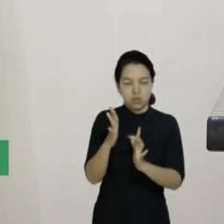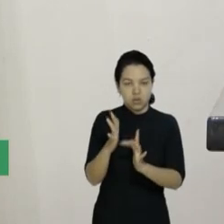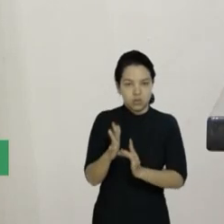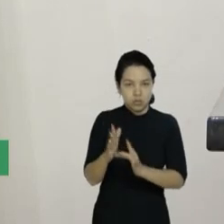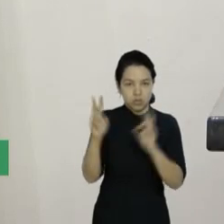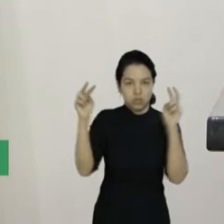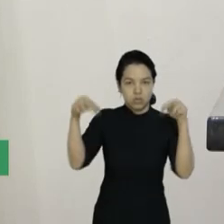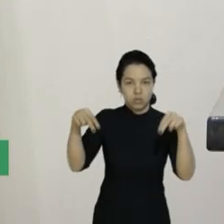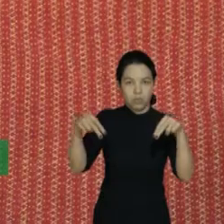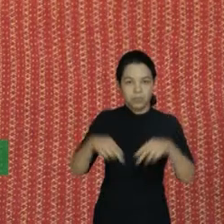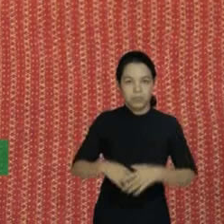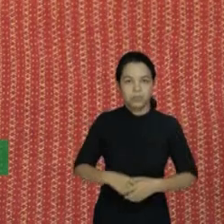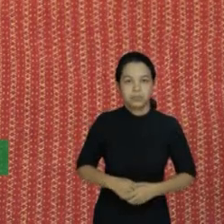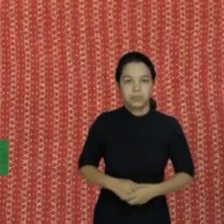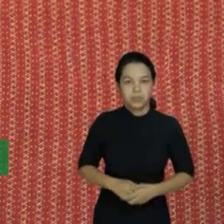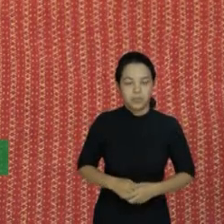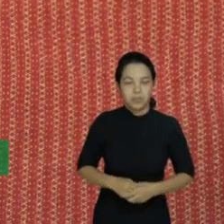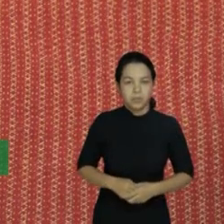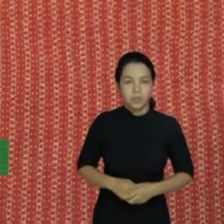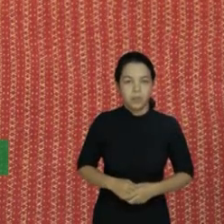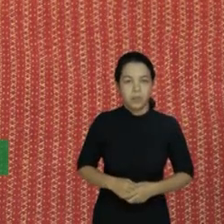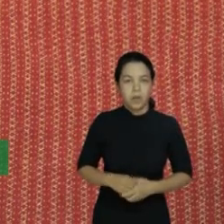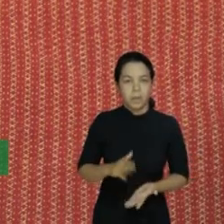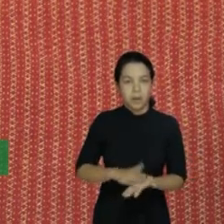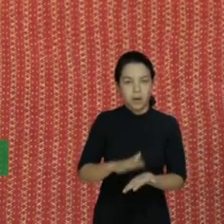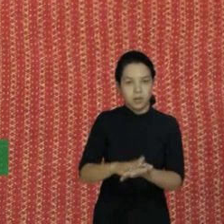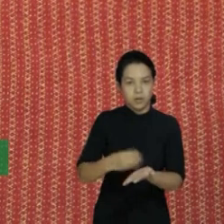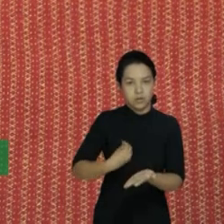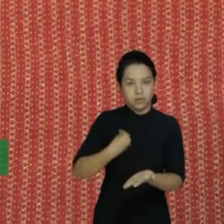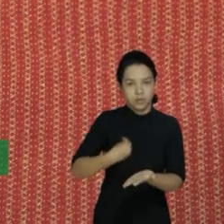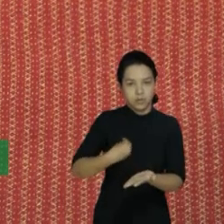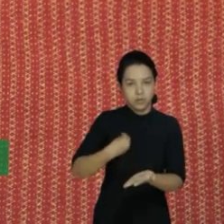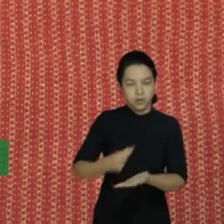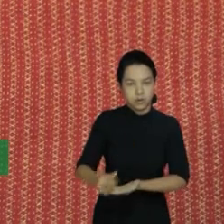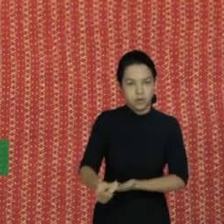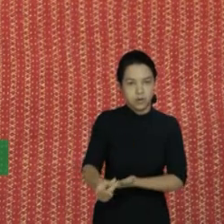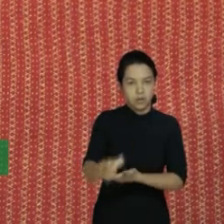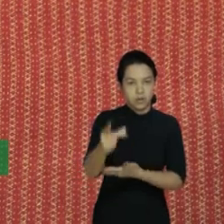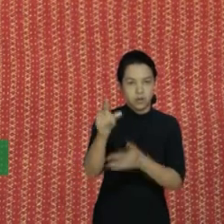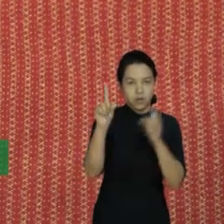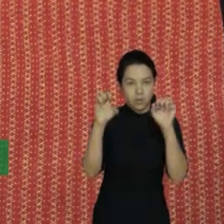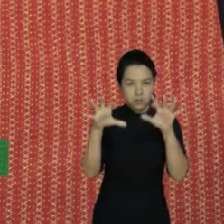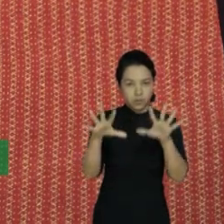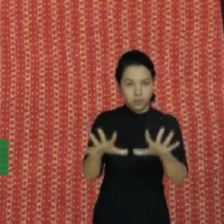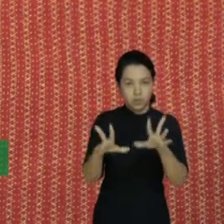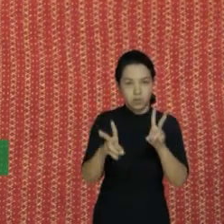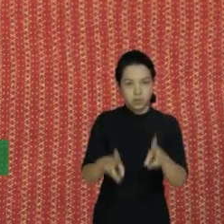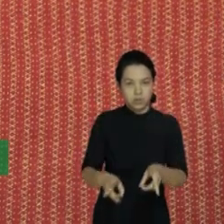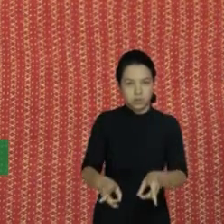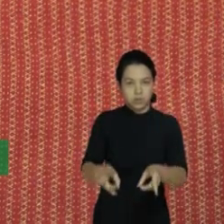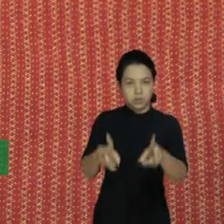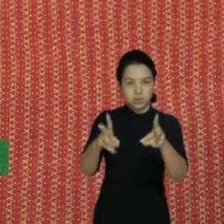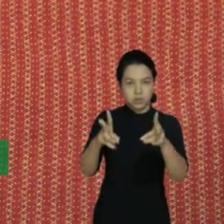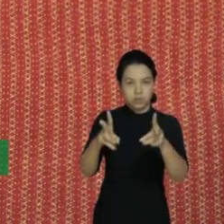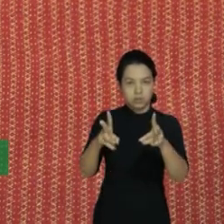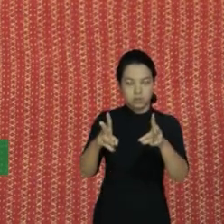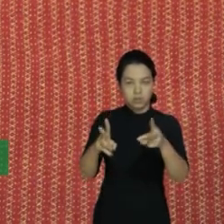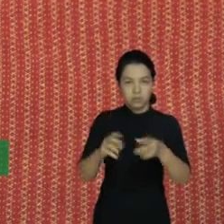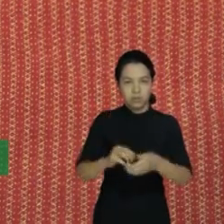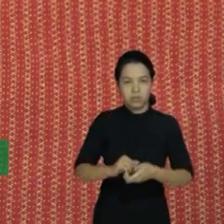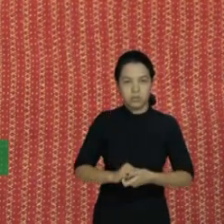tal. Parabéns, vida longa. Que Deus abençoe sempre. E nessa nova roupagem da Fênix.